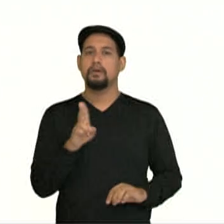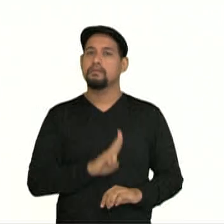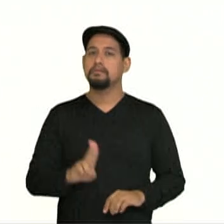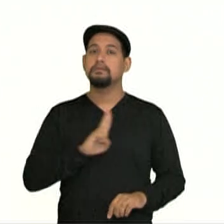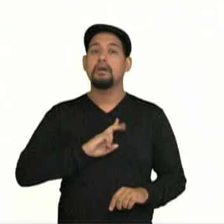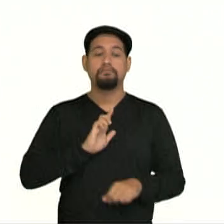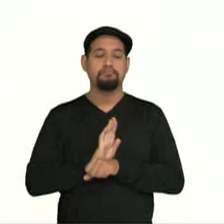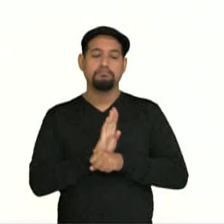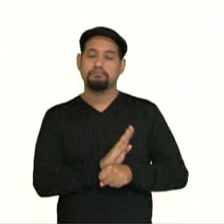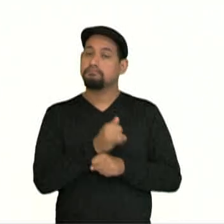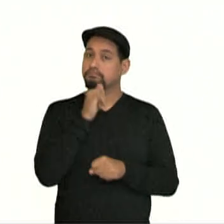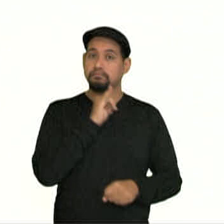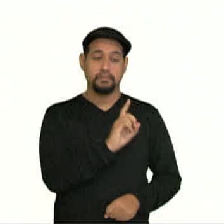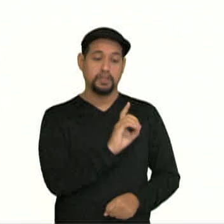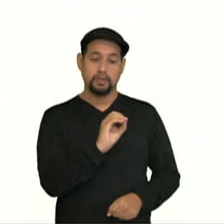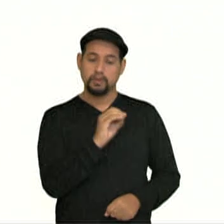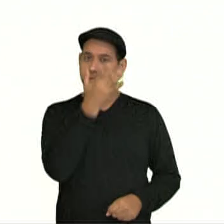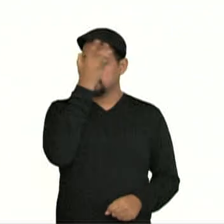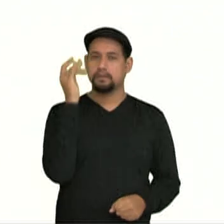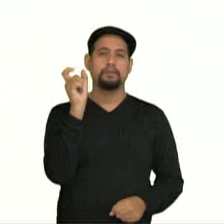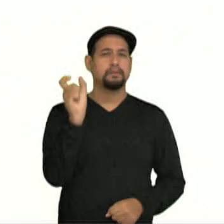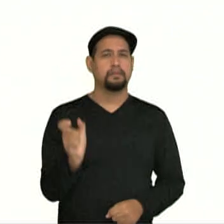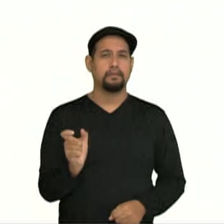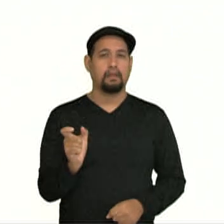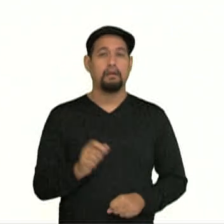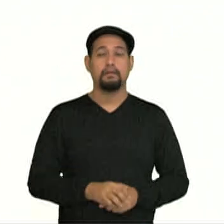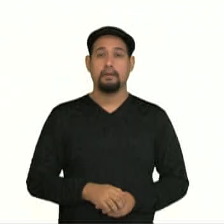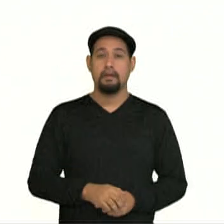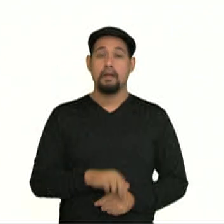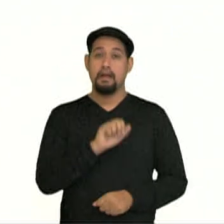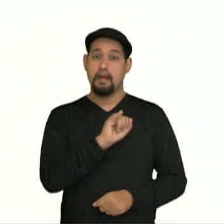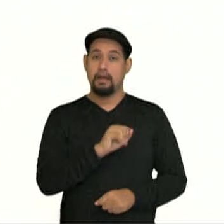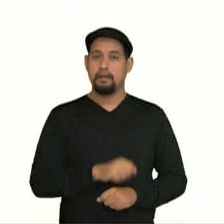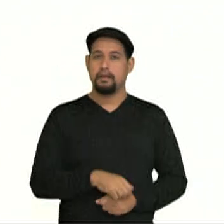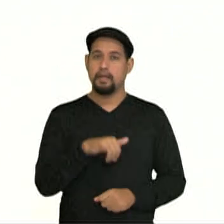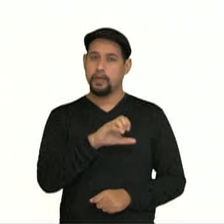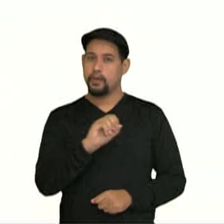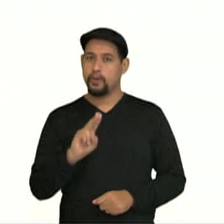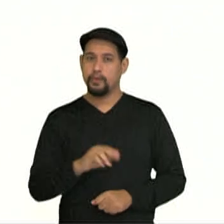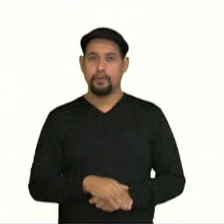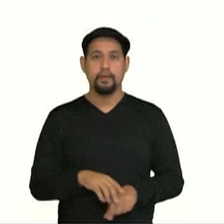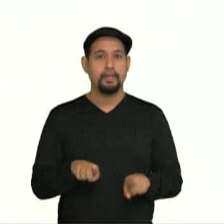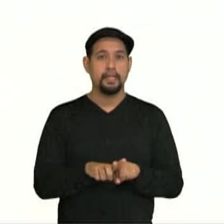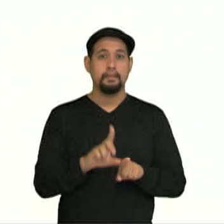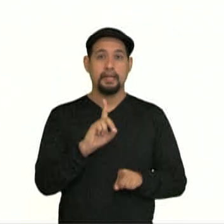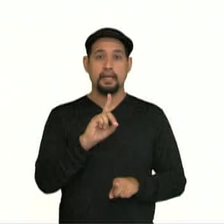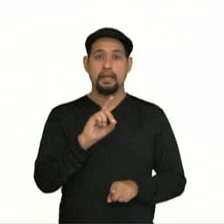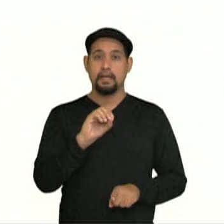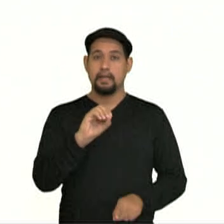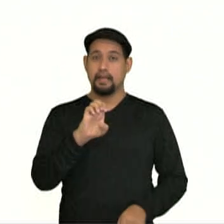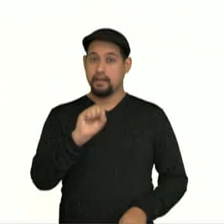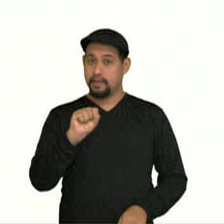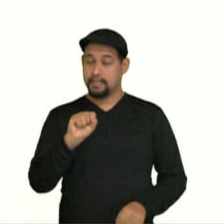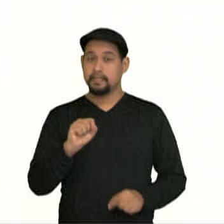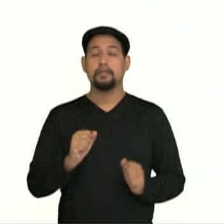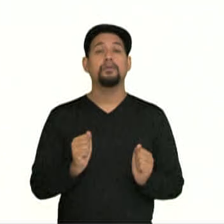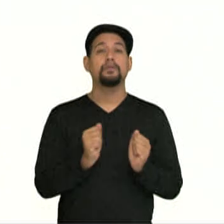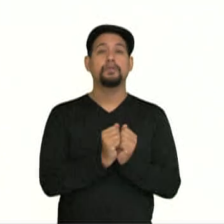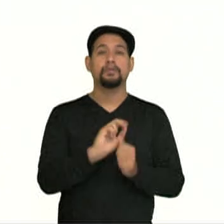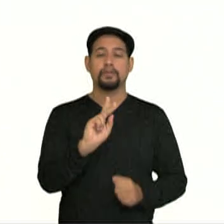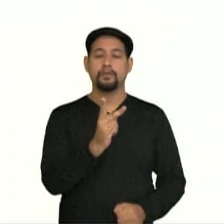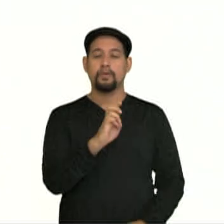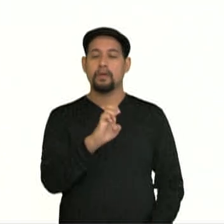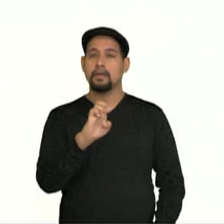as auxiliares do para o sujeito. I, you, we, they e does para he, she e it, juntamente